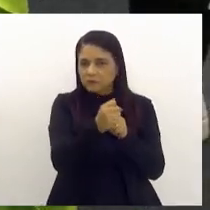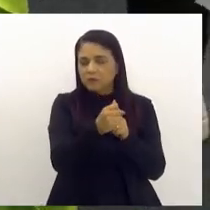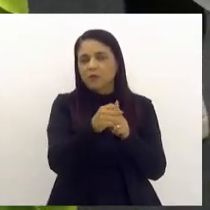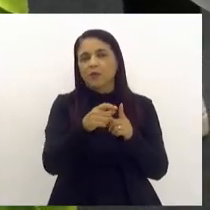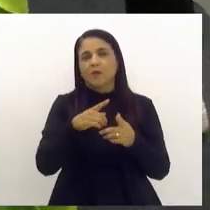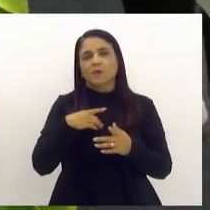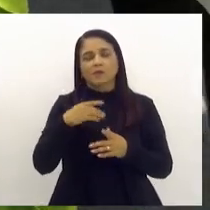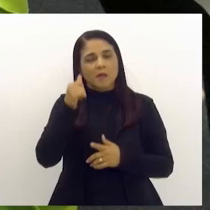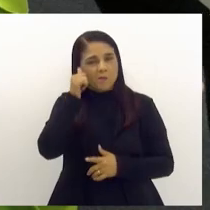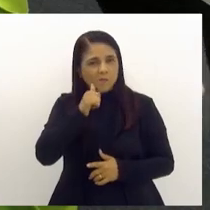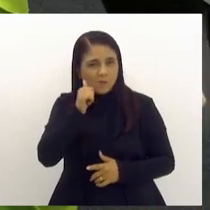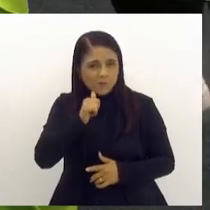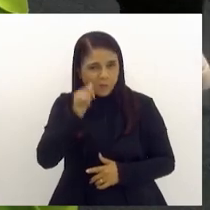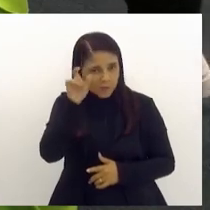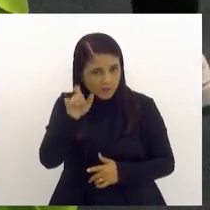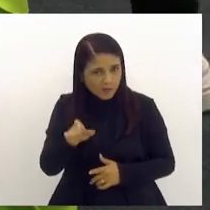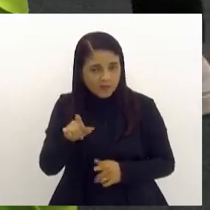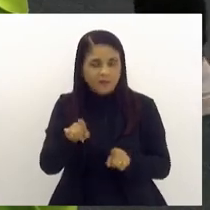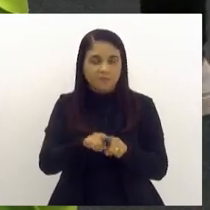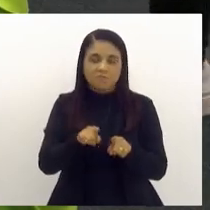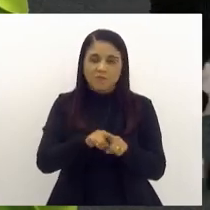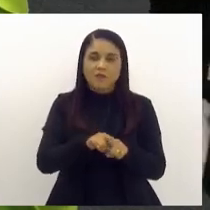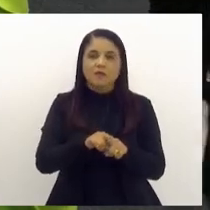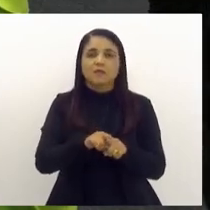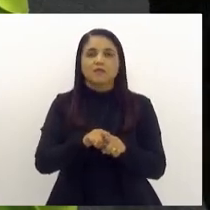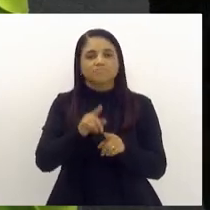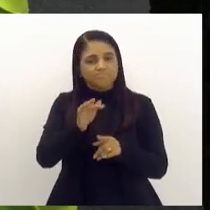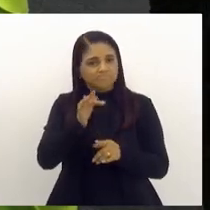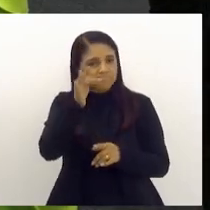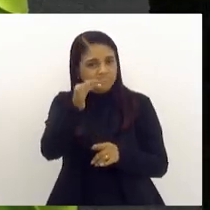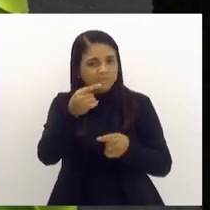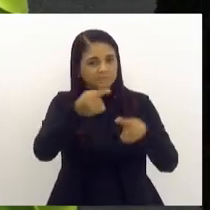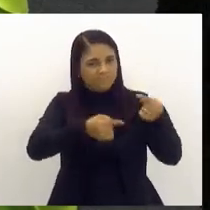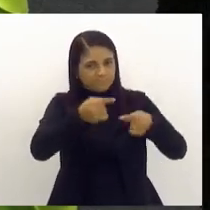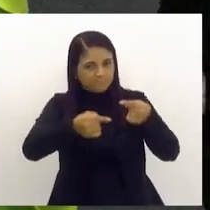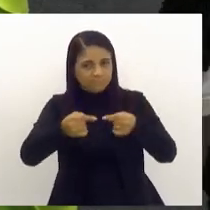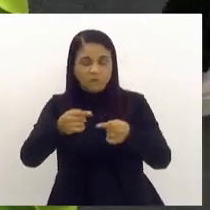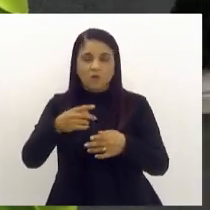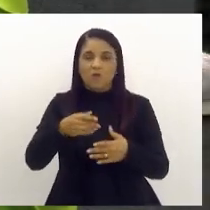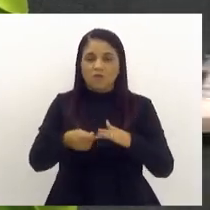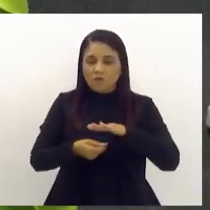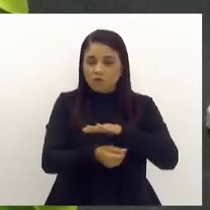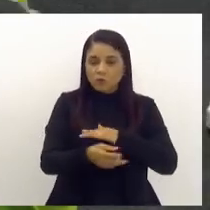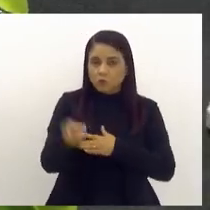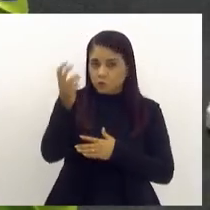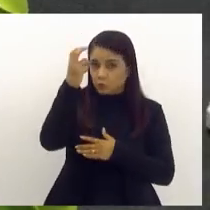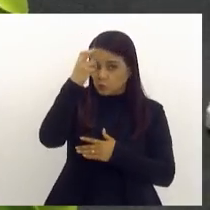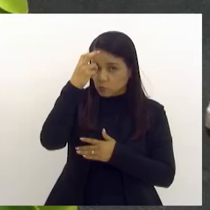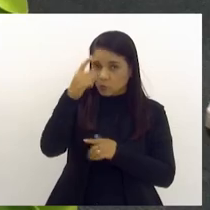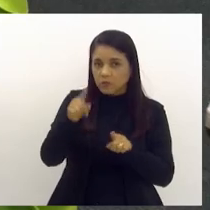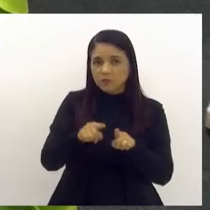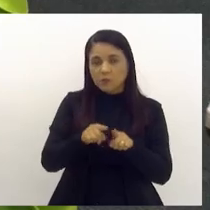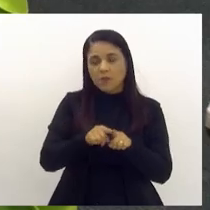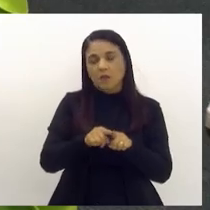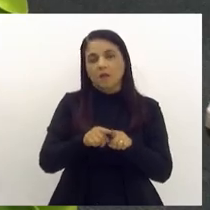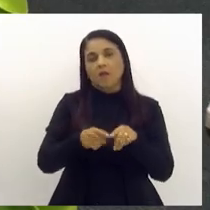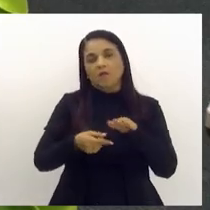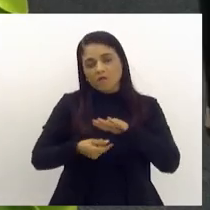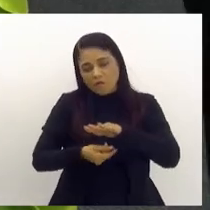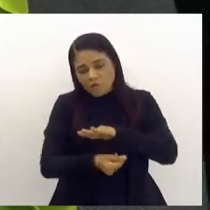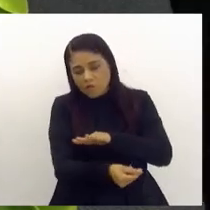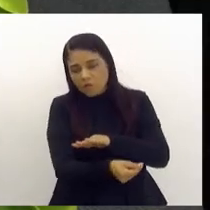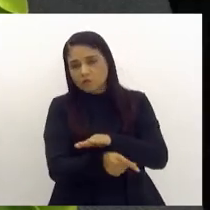da Mulher, e mais adiante a gente vai tratar do Fundo de Cultura, mais adiante vai tratar